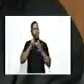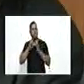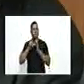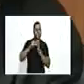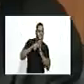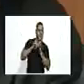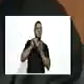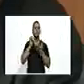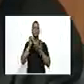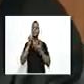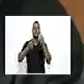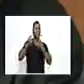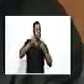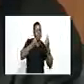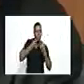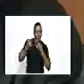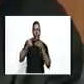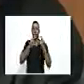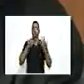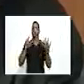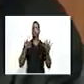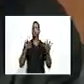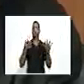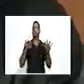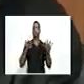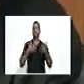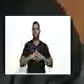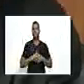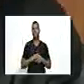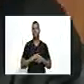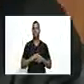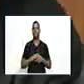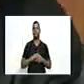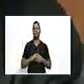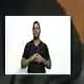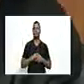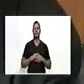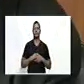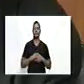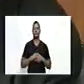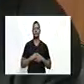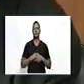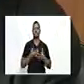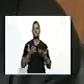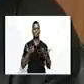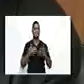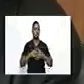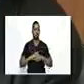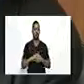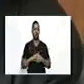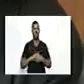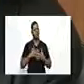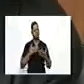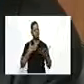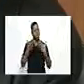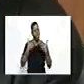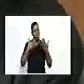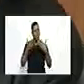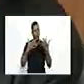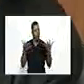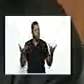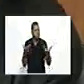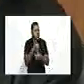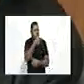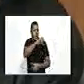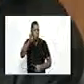eh discutida foi eh torneada pelo diálogo isso não é